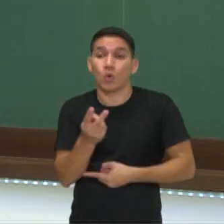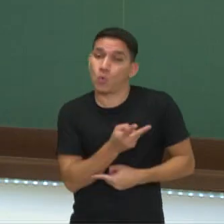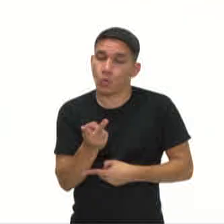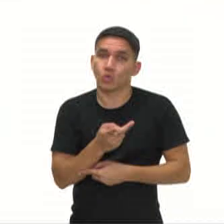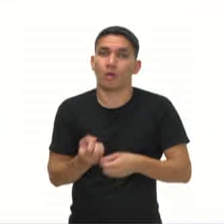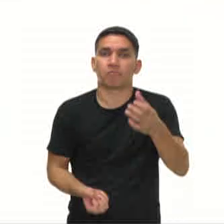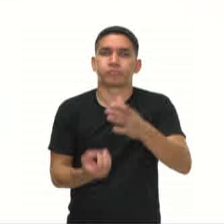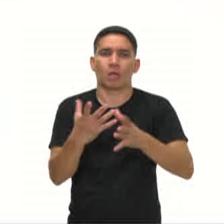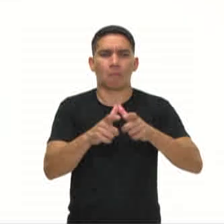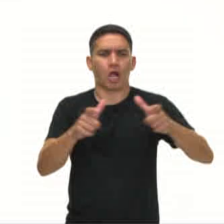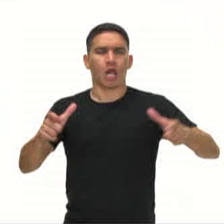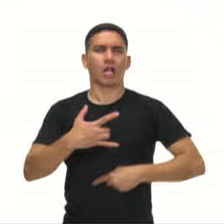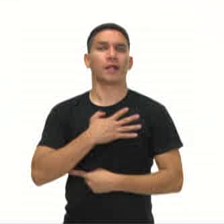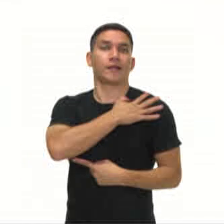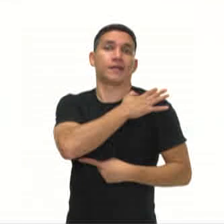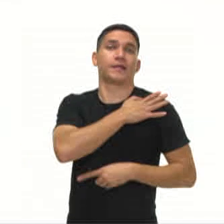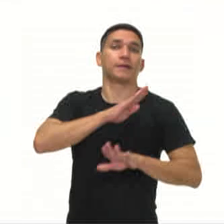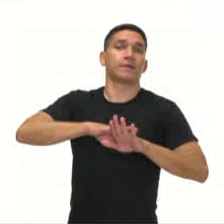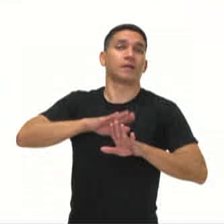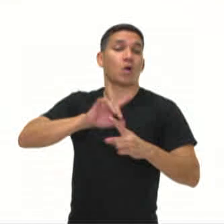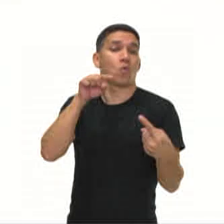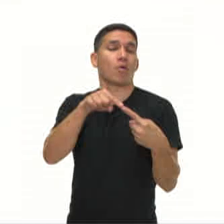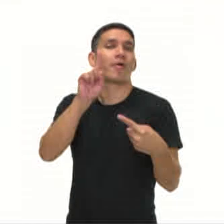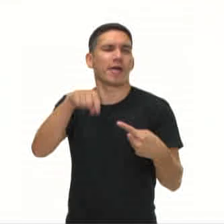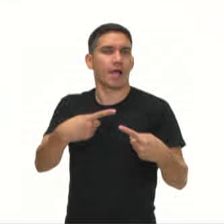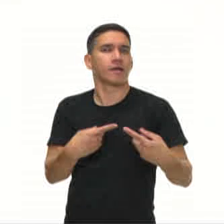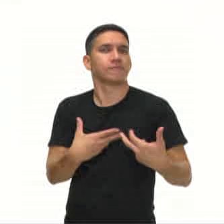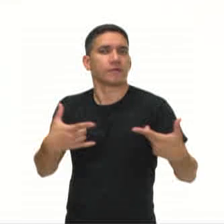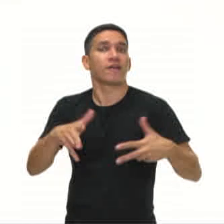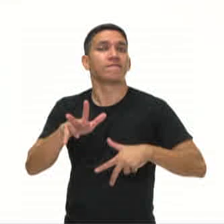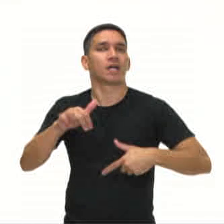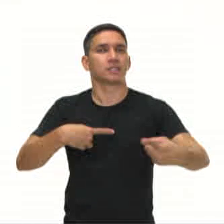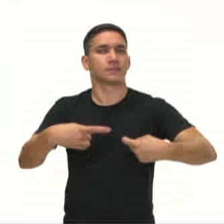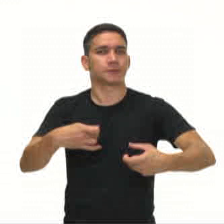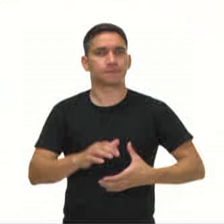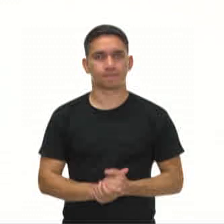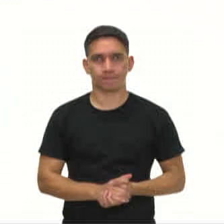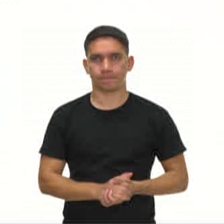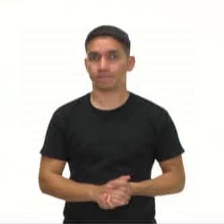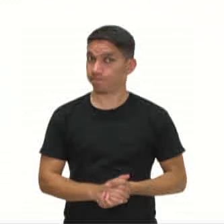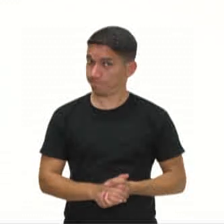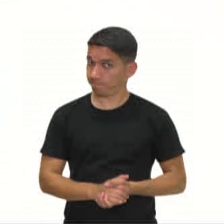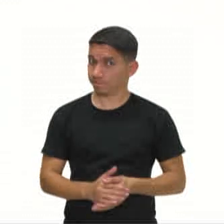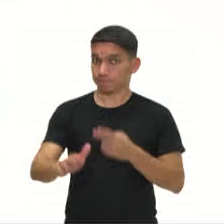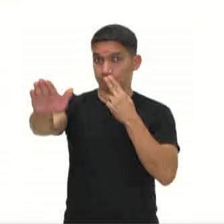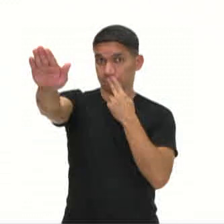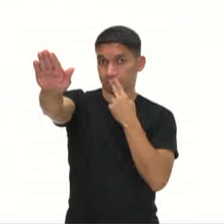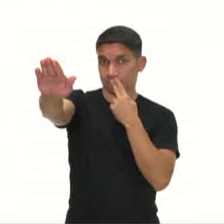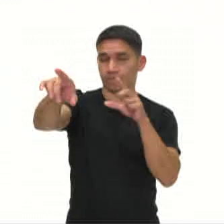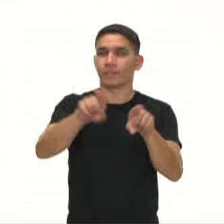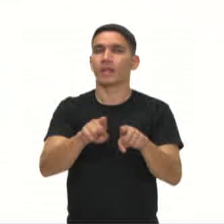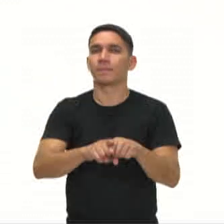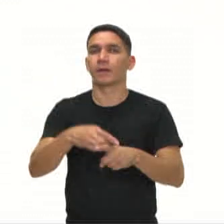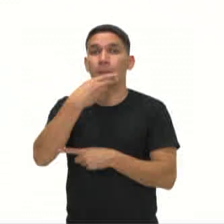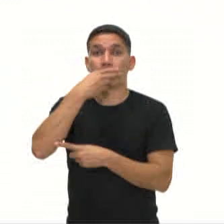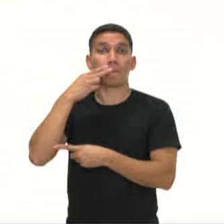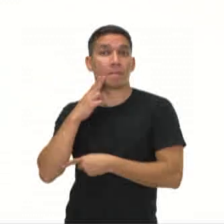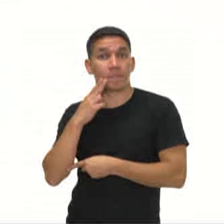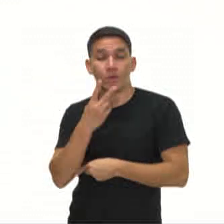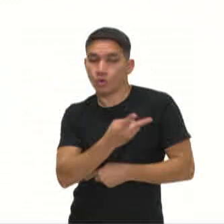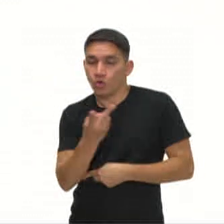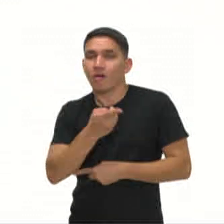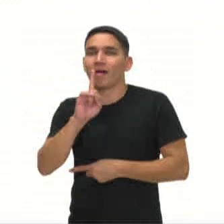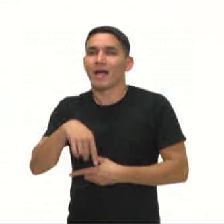militarizando em função de uma guerra. Eles vão colher uma guerra. Adolf Hitler e Benito Mussolini,